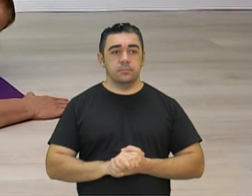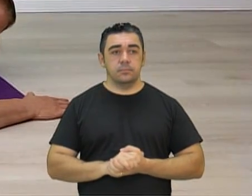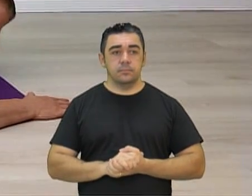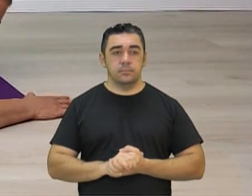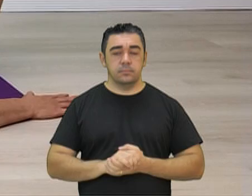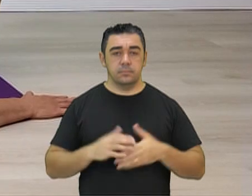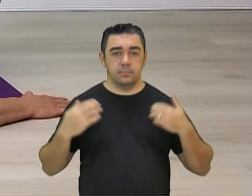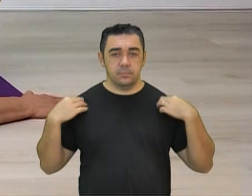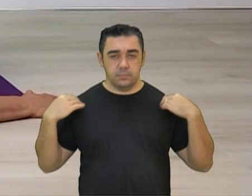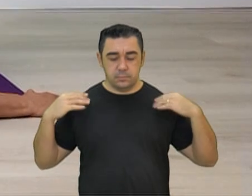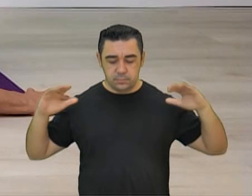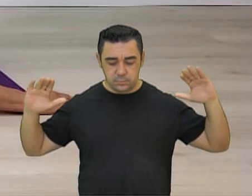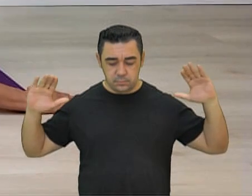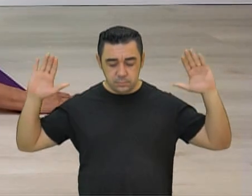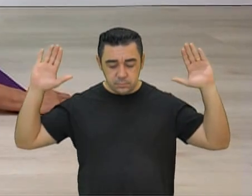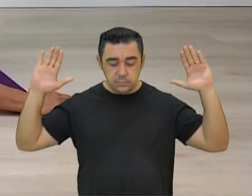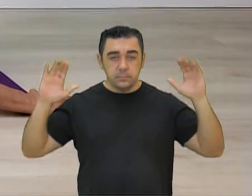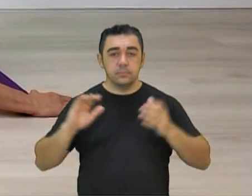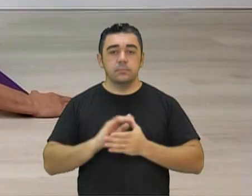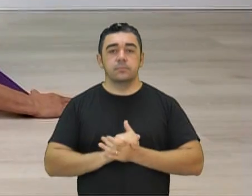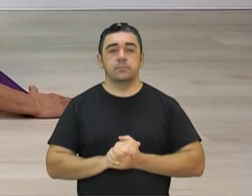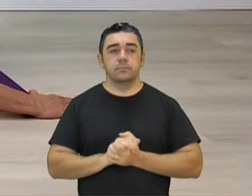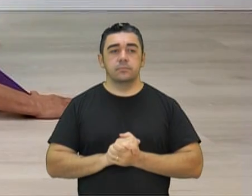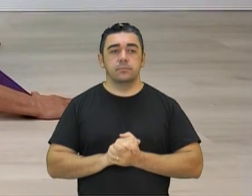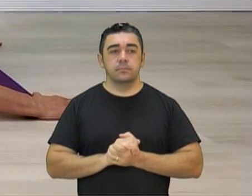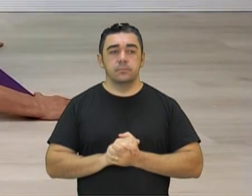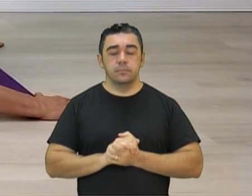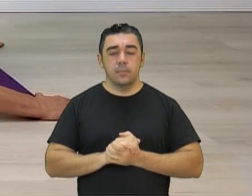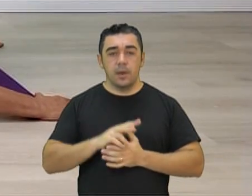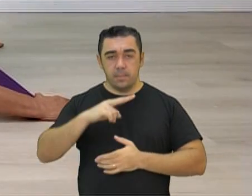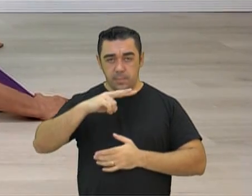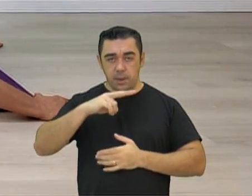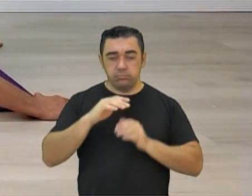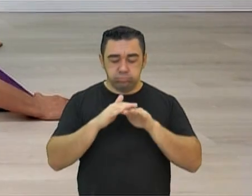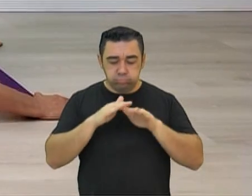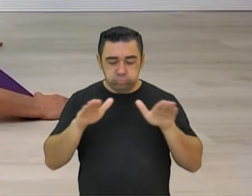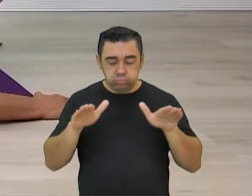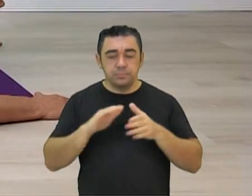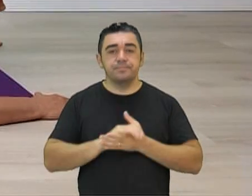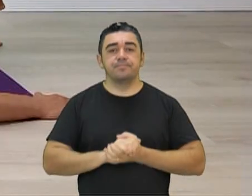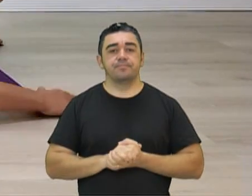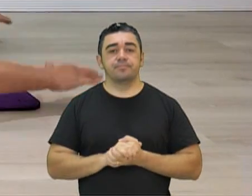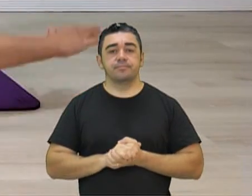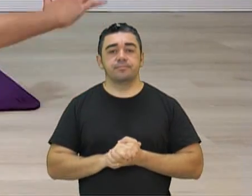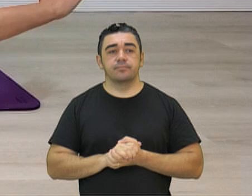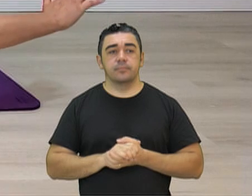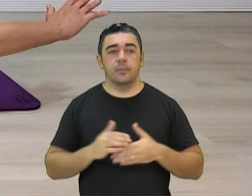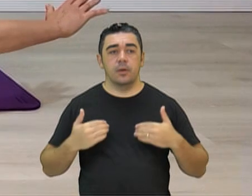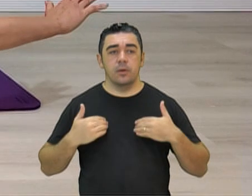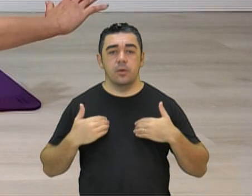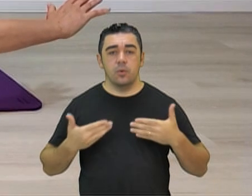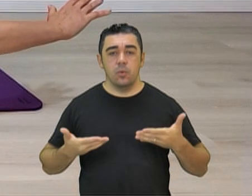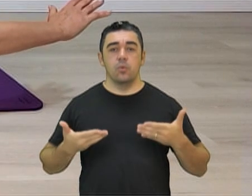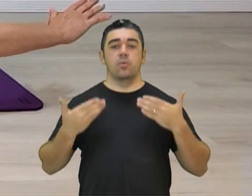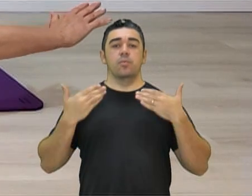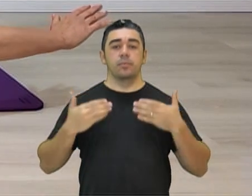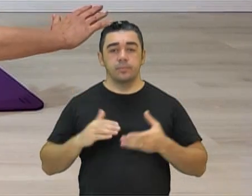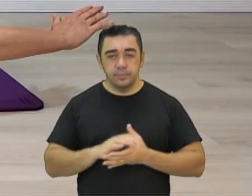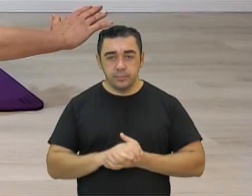ombro. Afasta um pouquinho suas pernas lá. E nós vamos elevar o tronco e